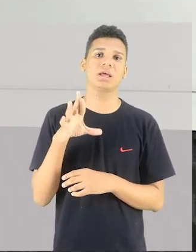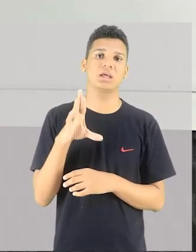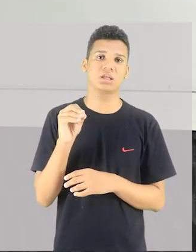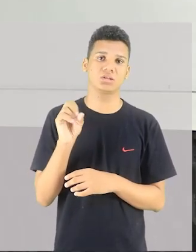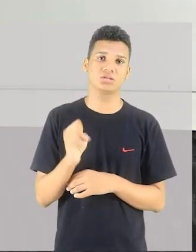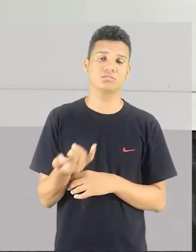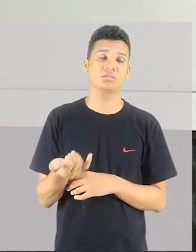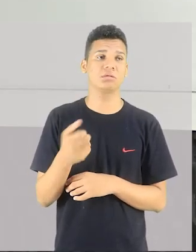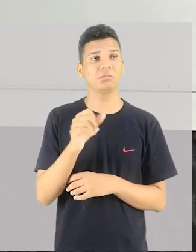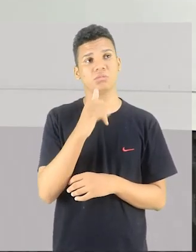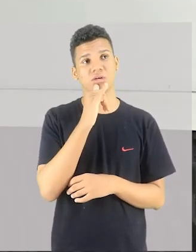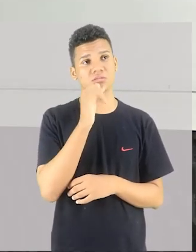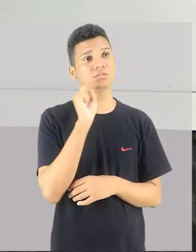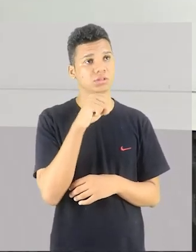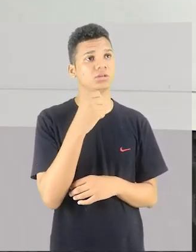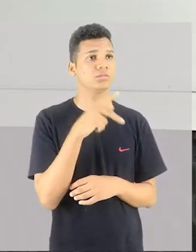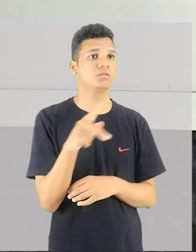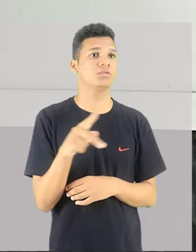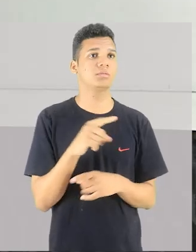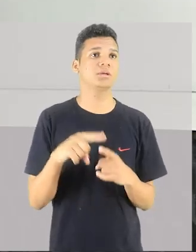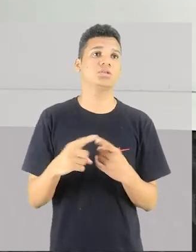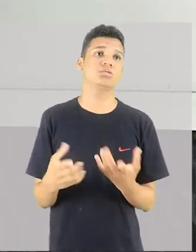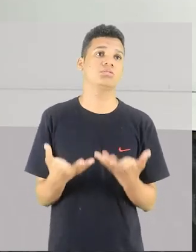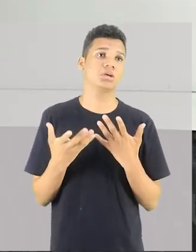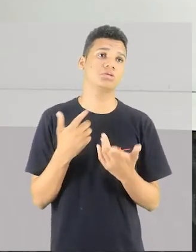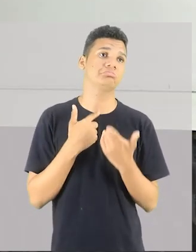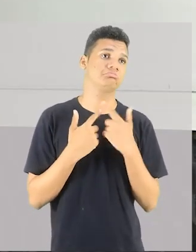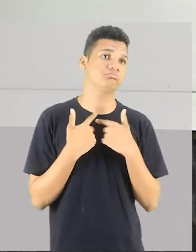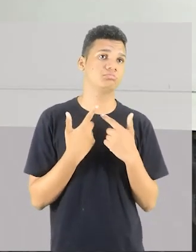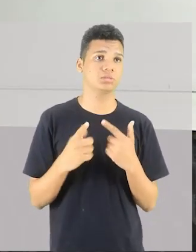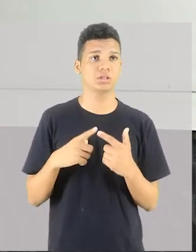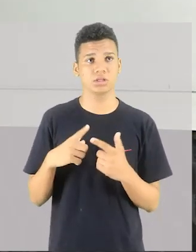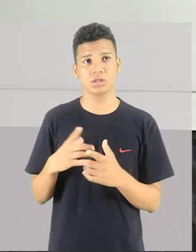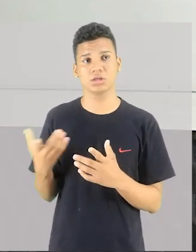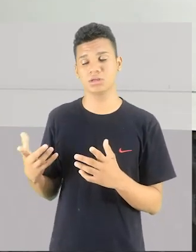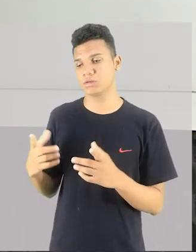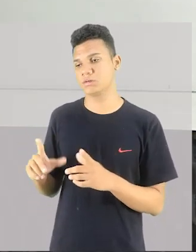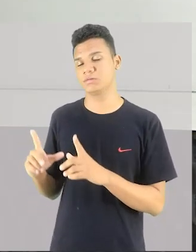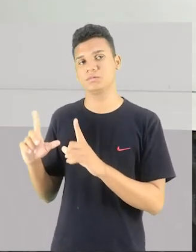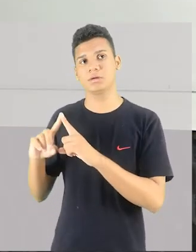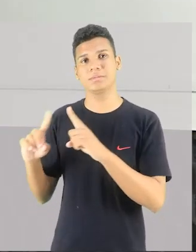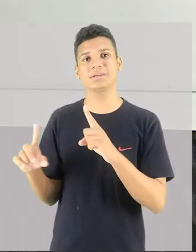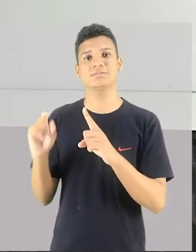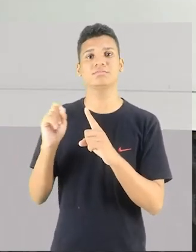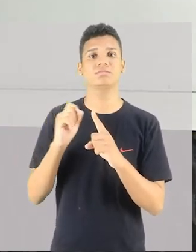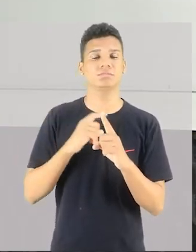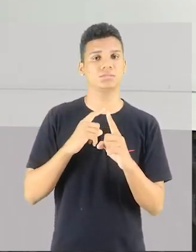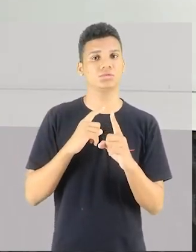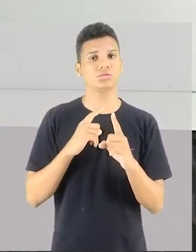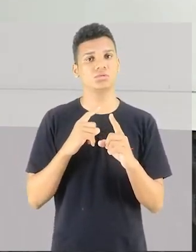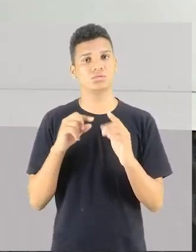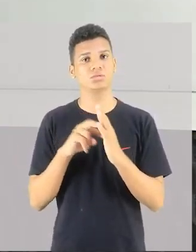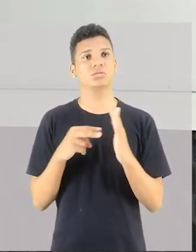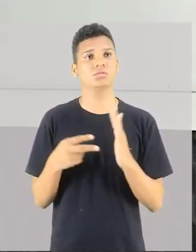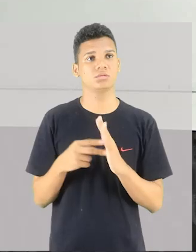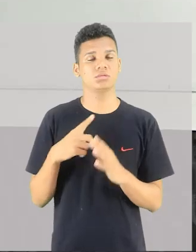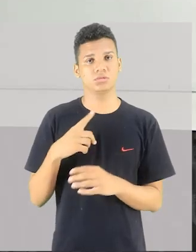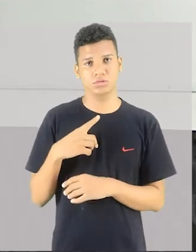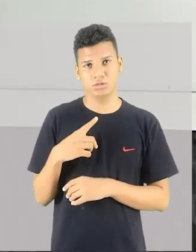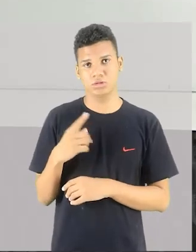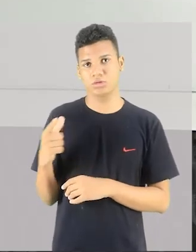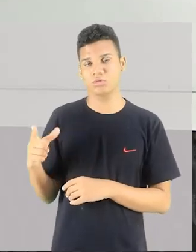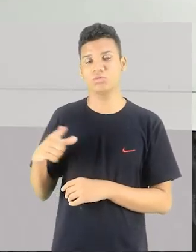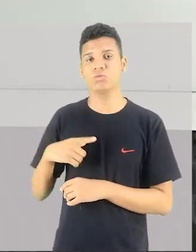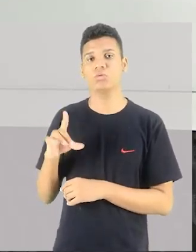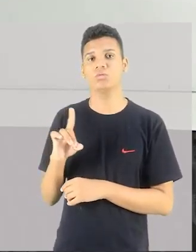Sim professor mas eu quero o lado ora existe uma fórmula que relaciona lado e diagonal vocêis conhecer essa